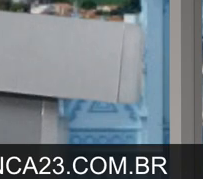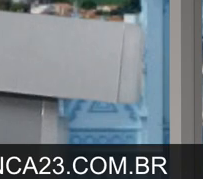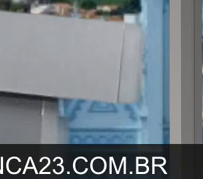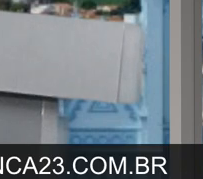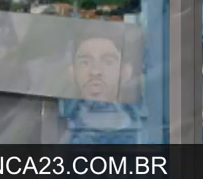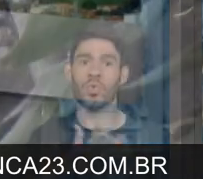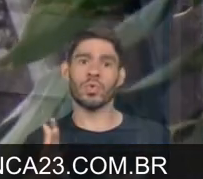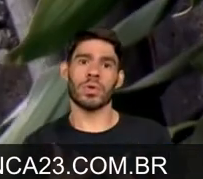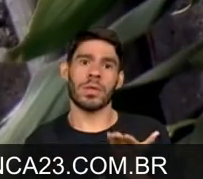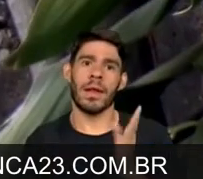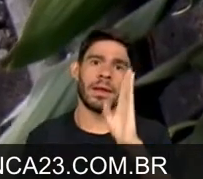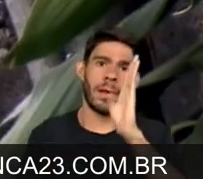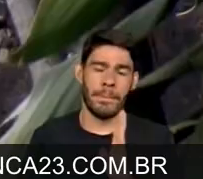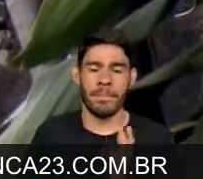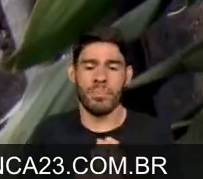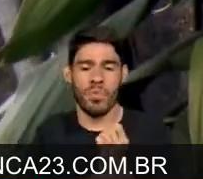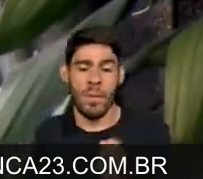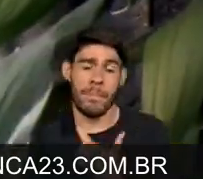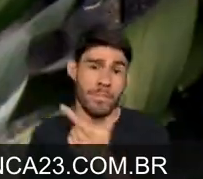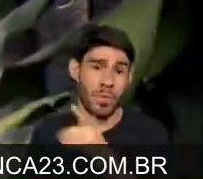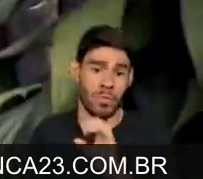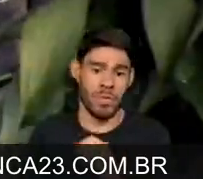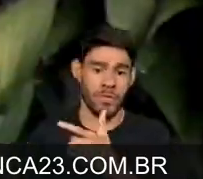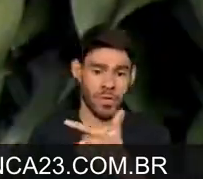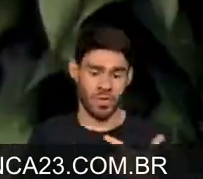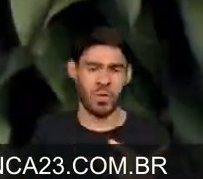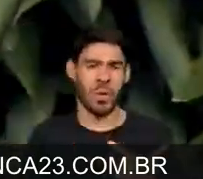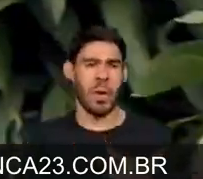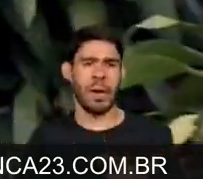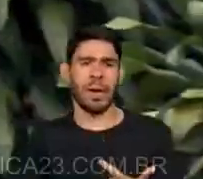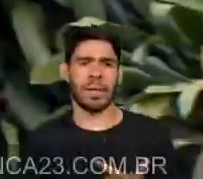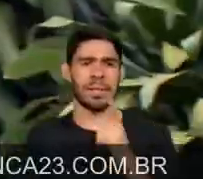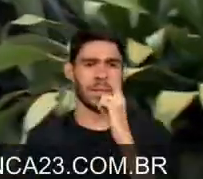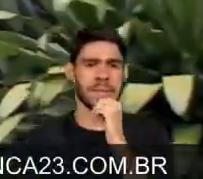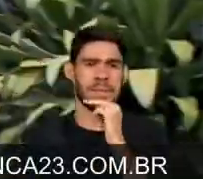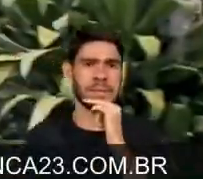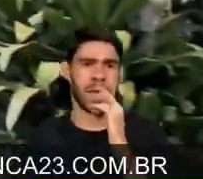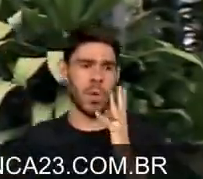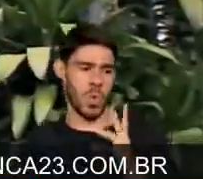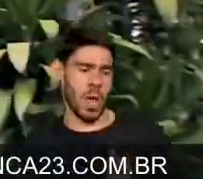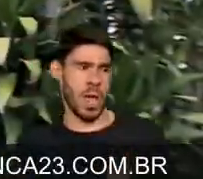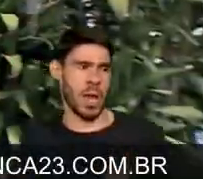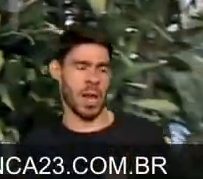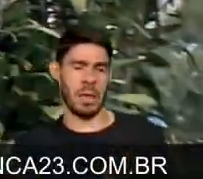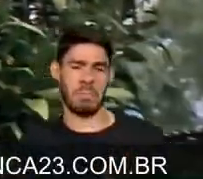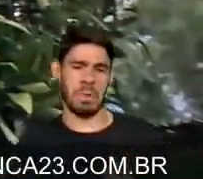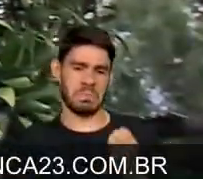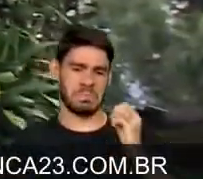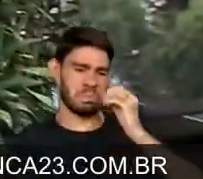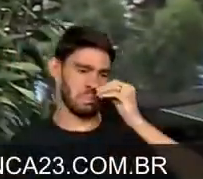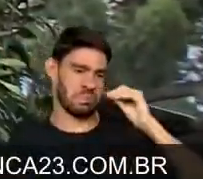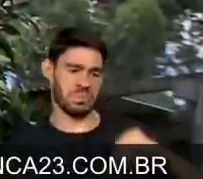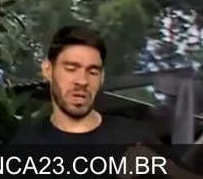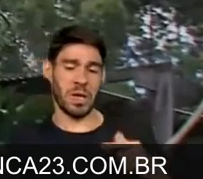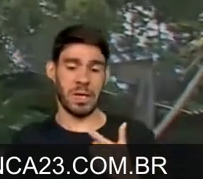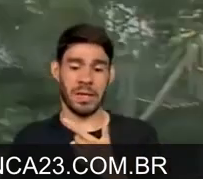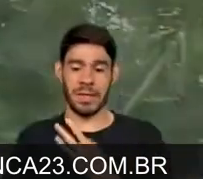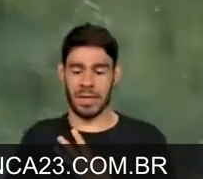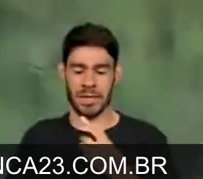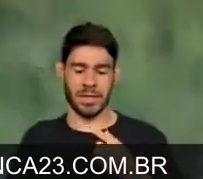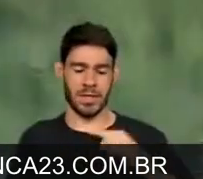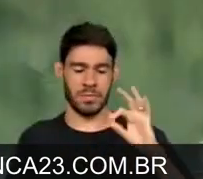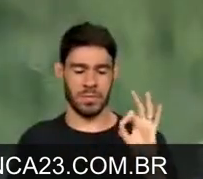país. Em 2022, o desperdício de água potável no país foi de